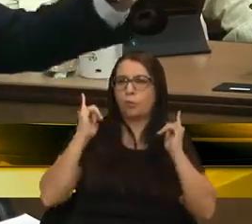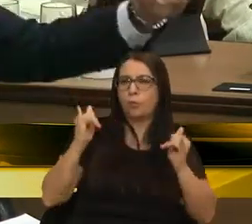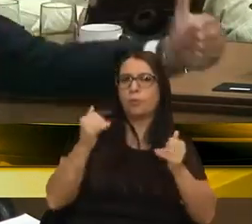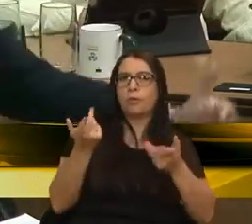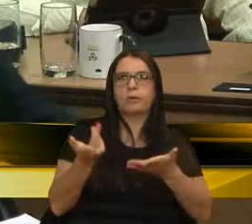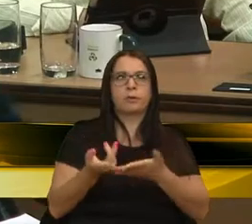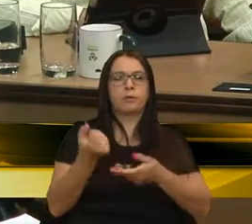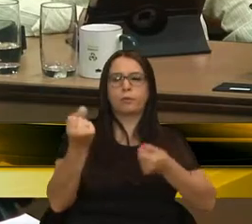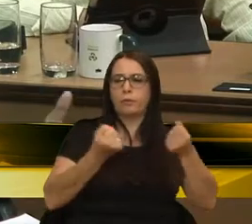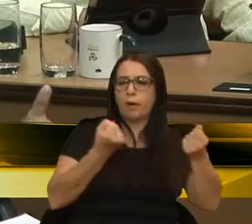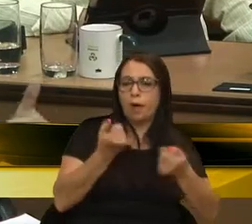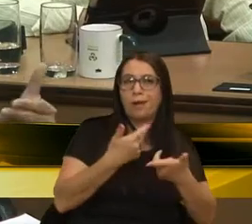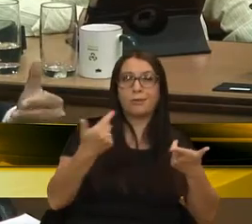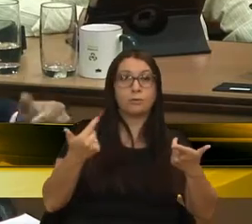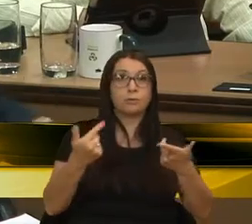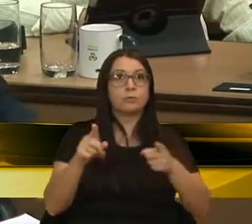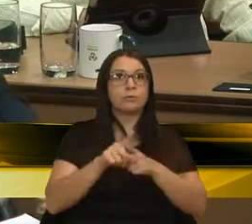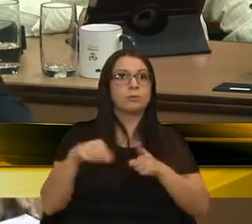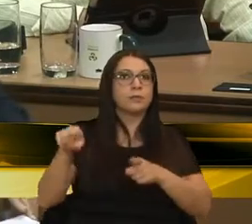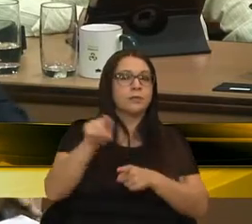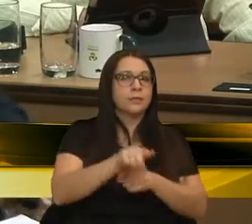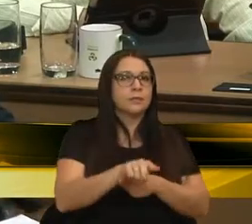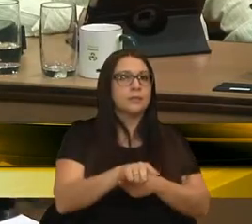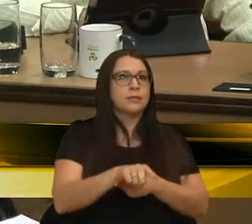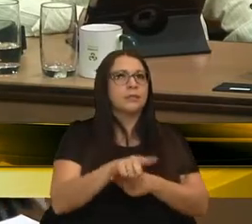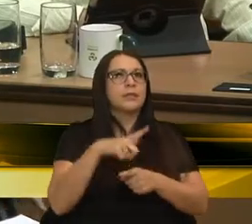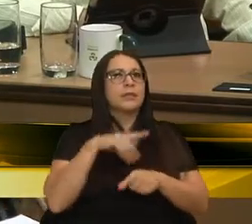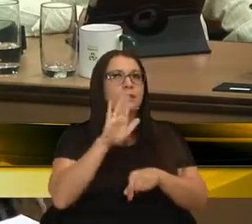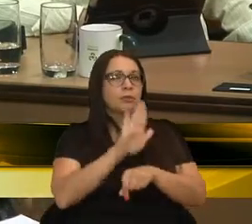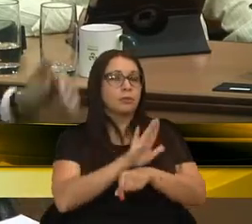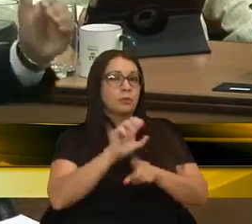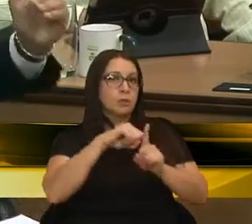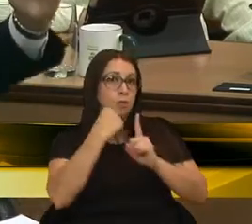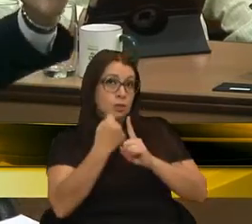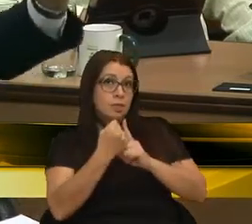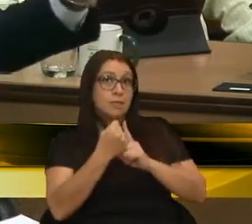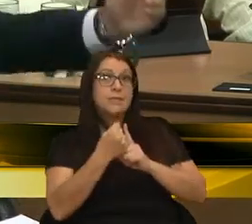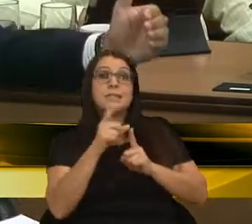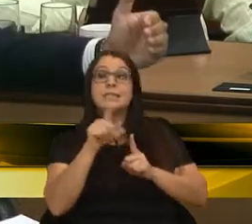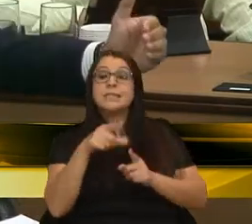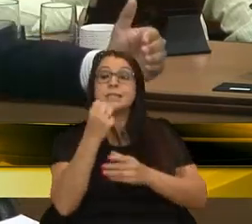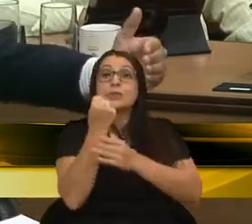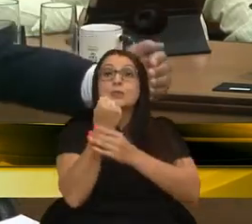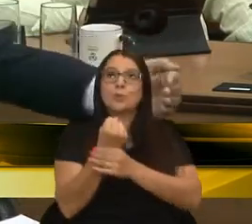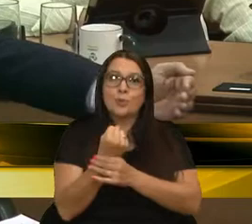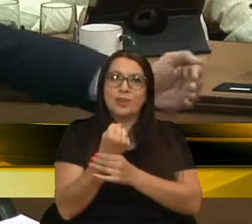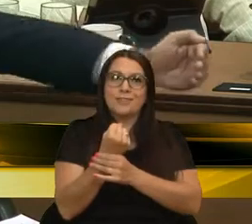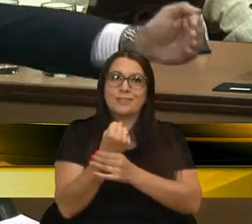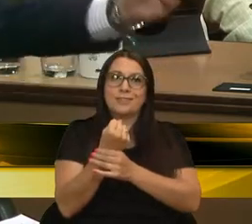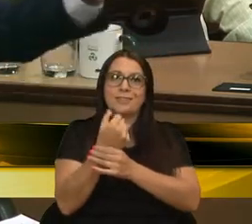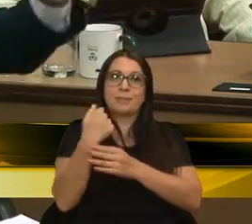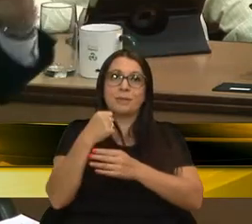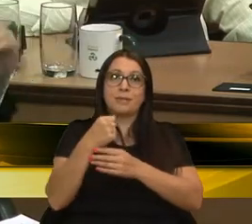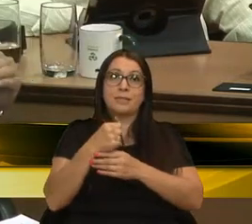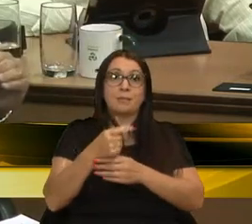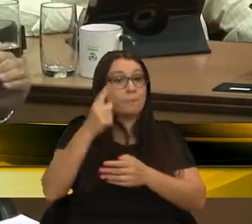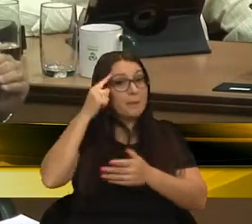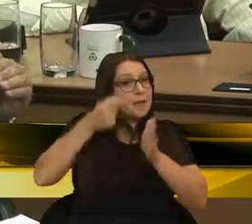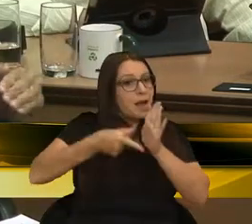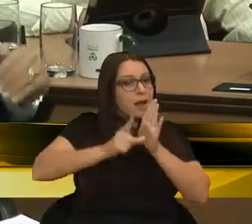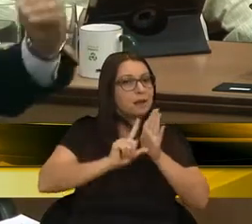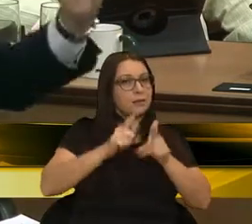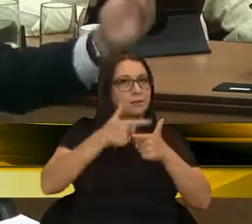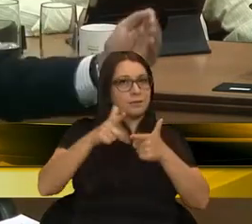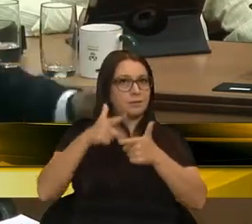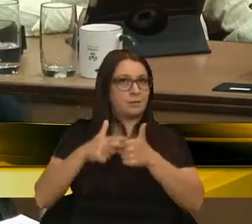transporte individual, que isso vai trazer um benefício para a sociedade, ou seja, trazer segurança. Precisamos nos antecipar aos